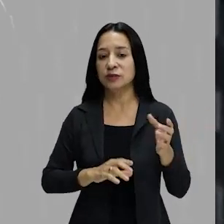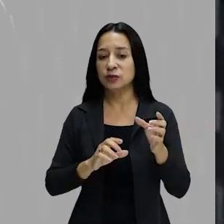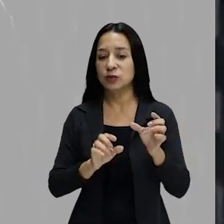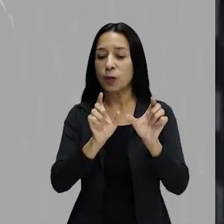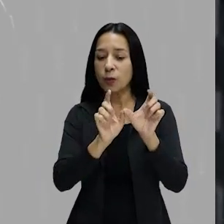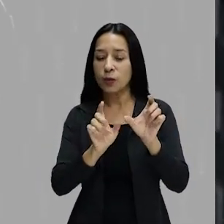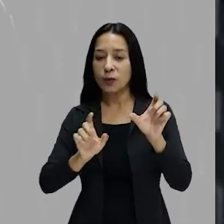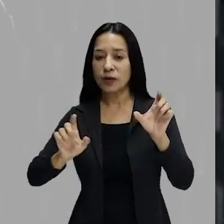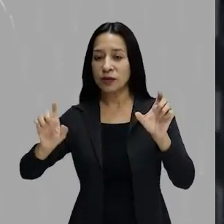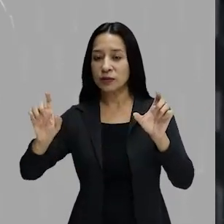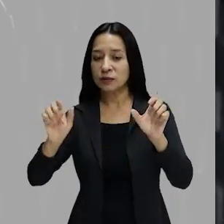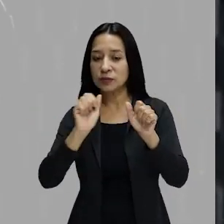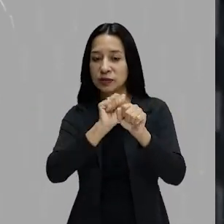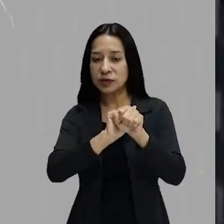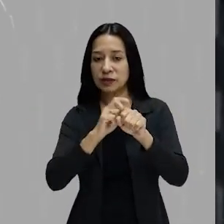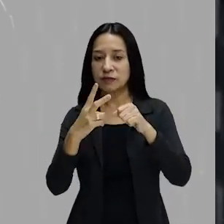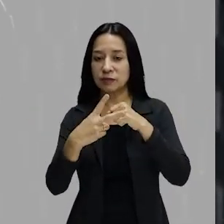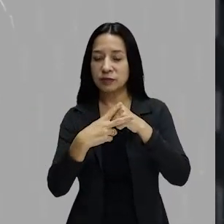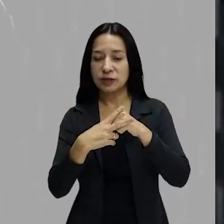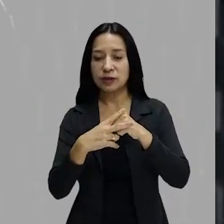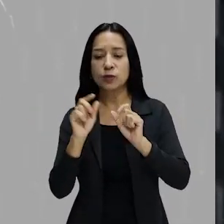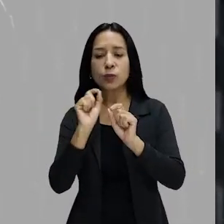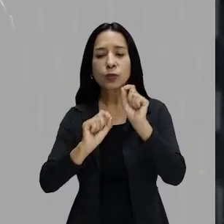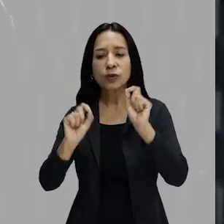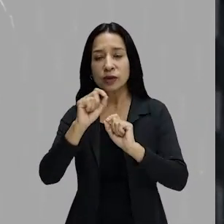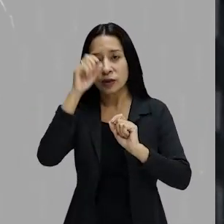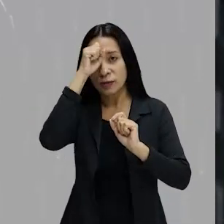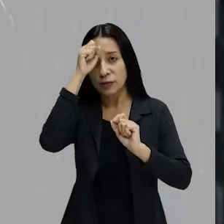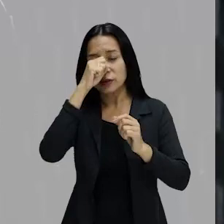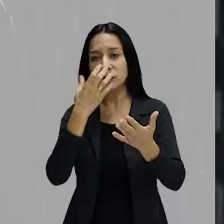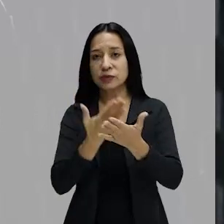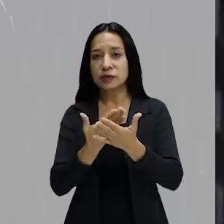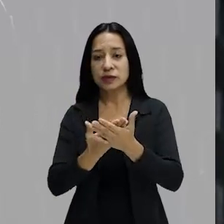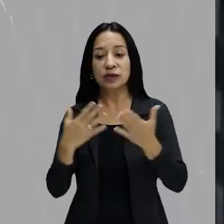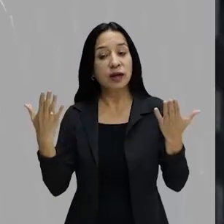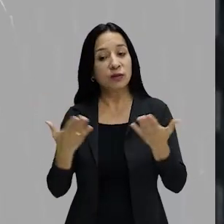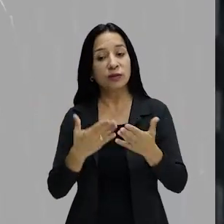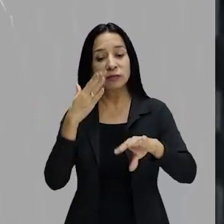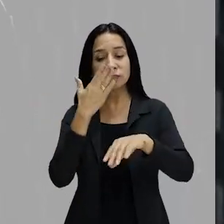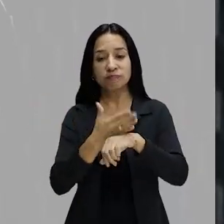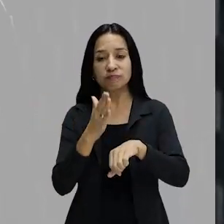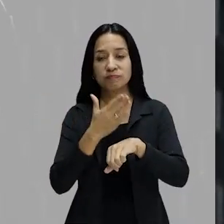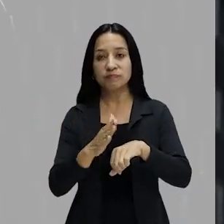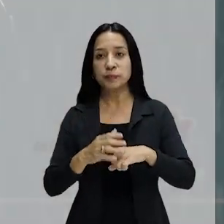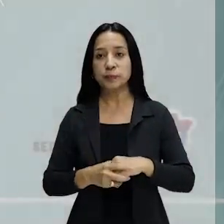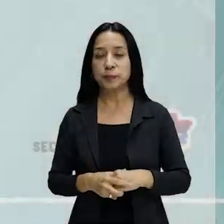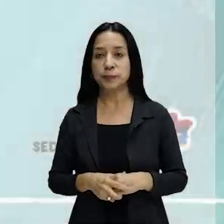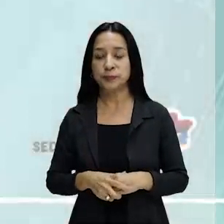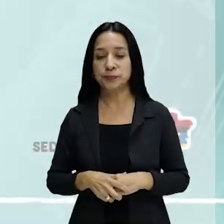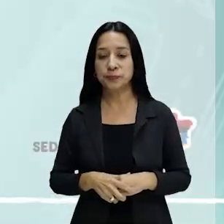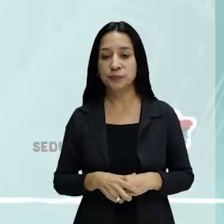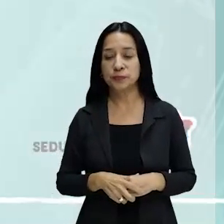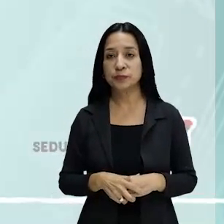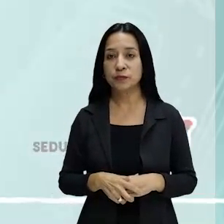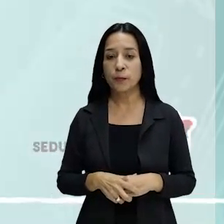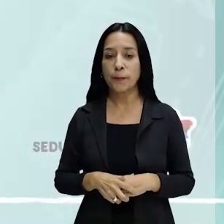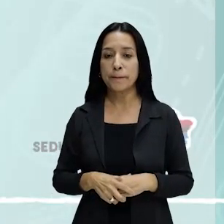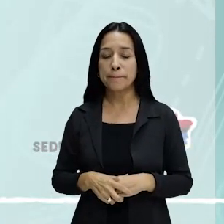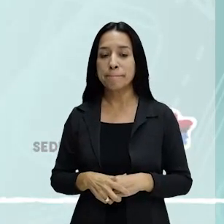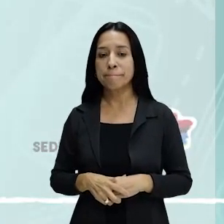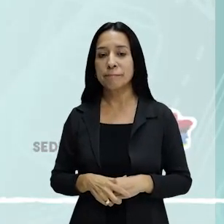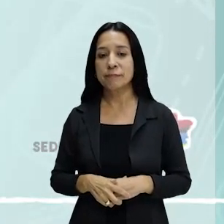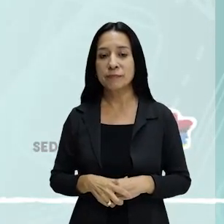orações adverbiais. Aquilo que nós já aprendemos em aula, agora nós vamos exercitar, certo? Temos uma